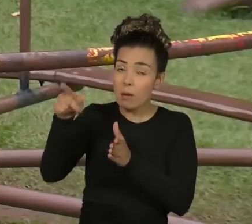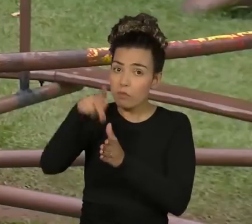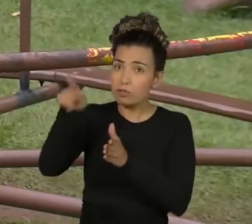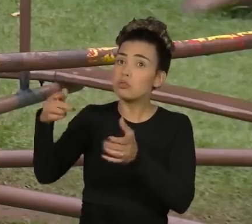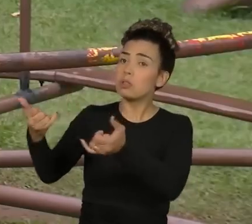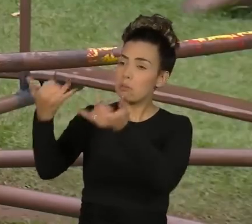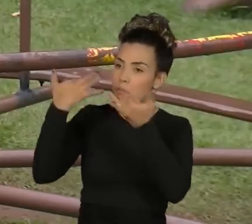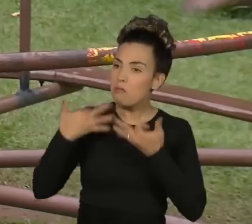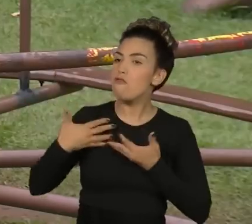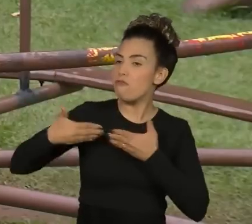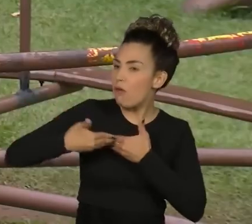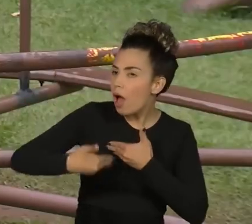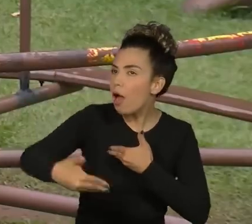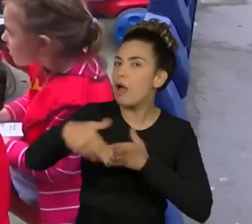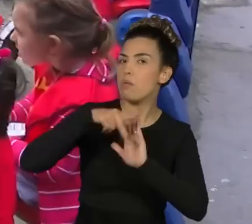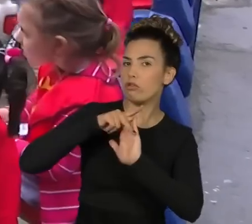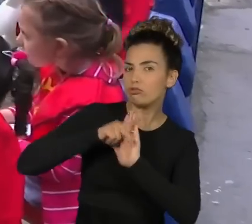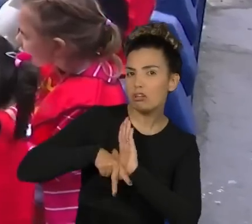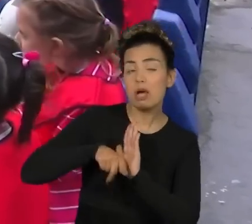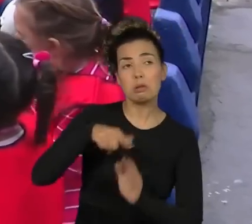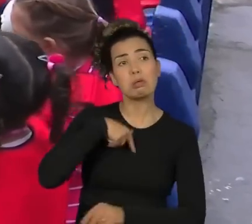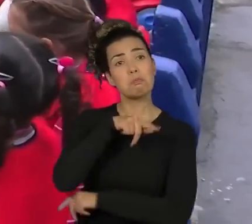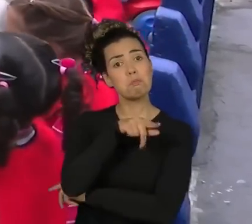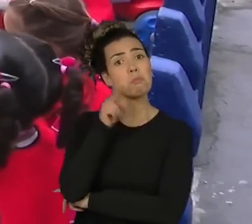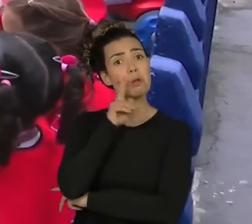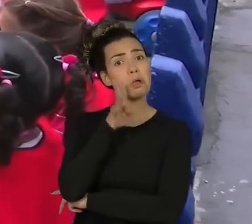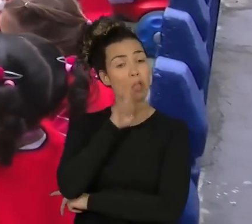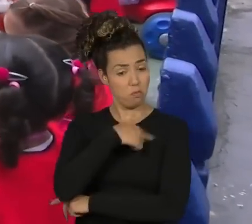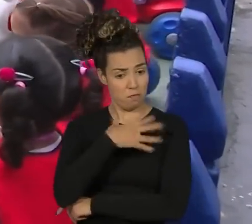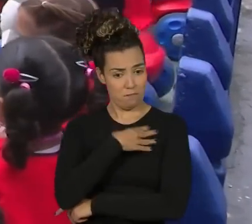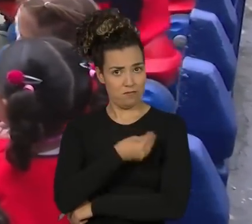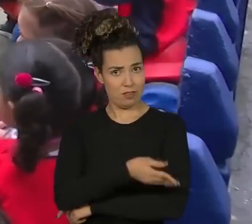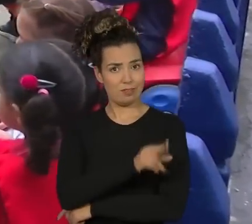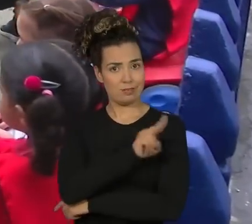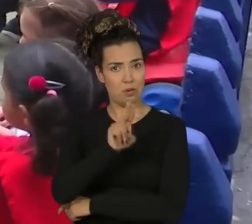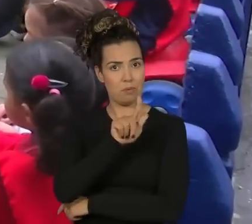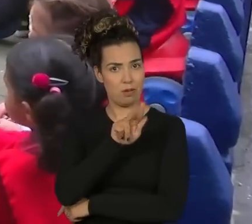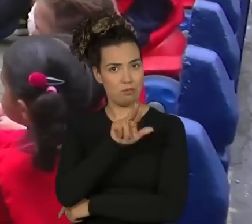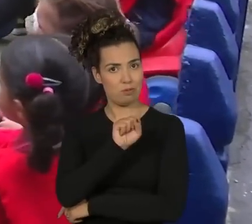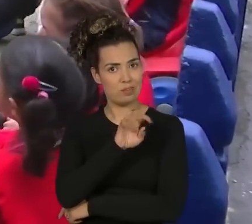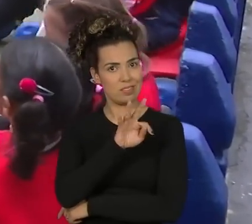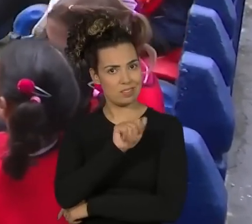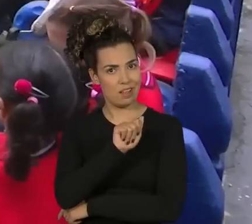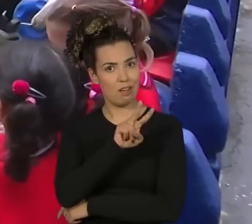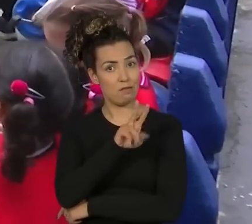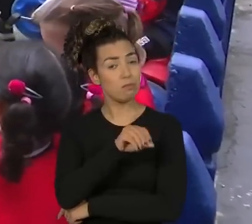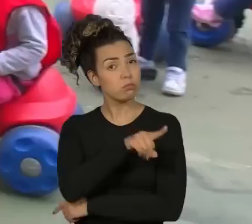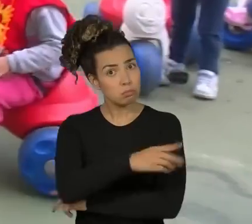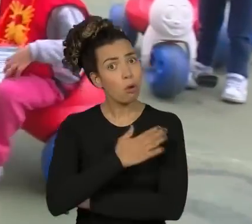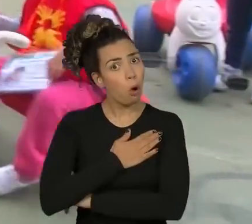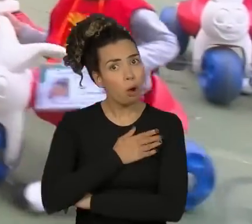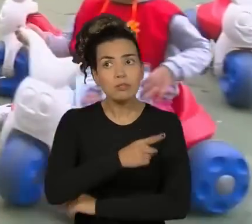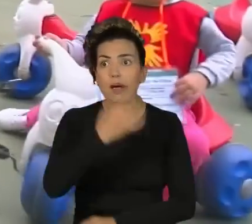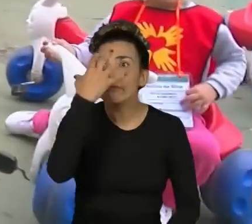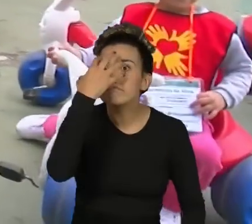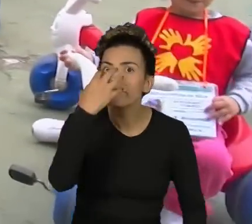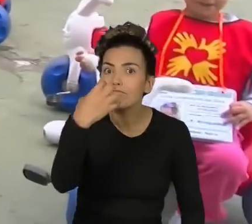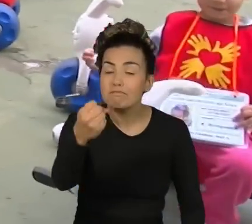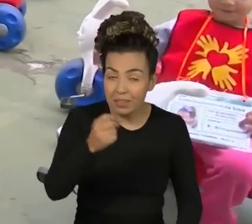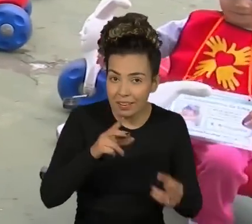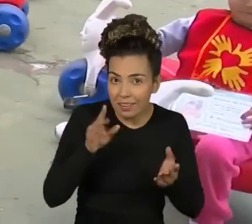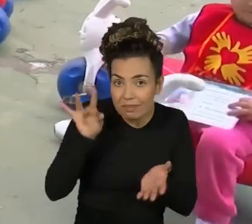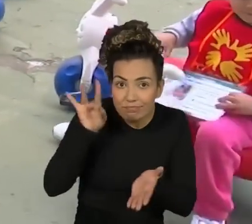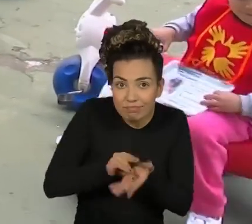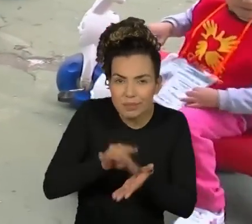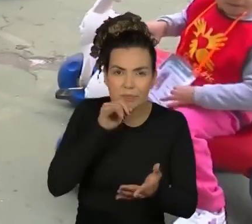gente, né? E eu achei bem legal, bem interessante. O Gustavo se interessa muito, tanto que quando nós estamos no trânsito, né,